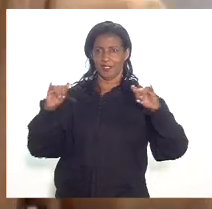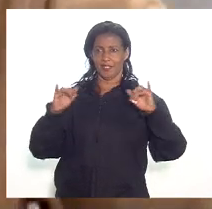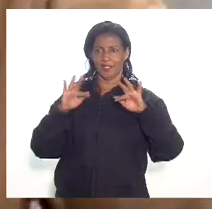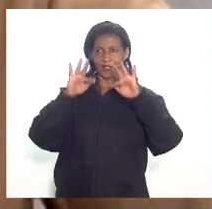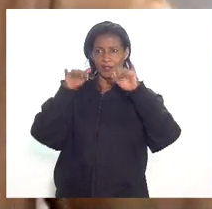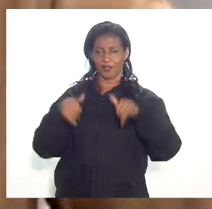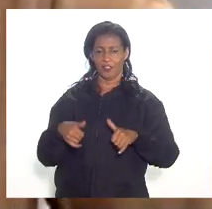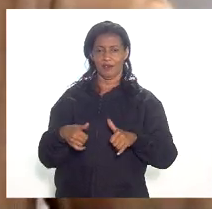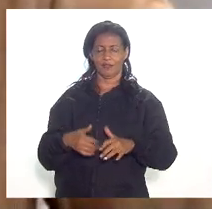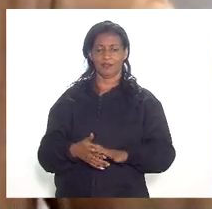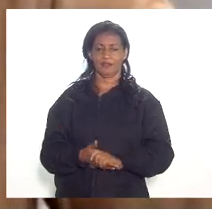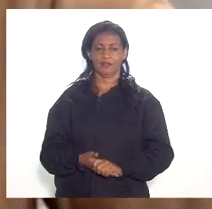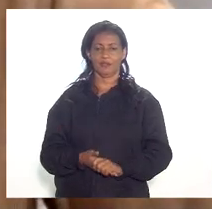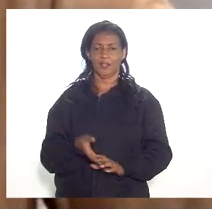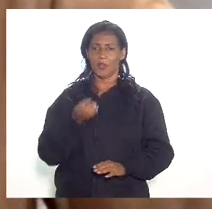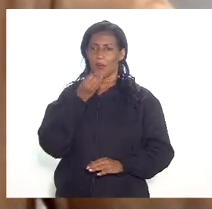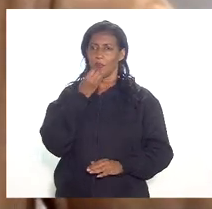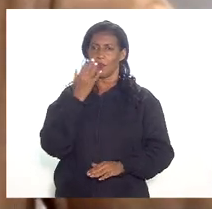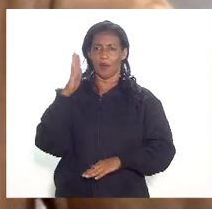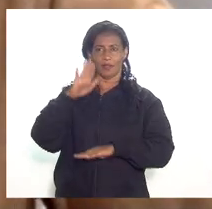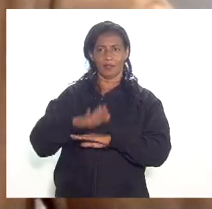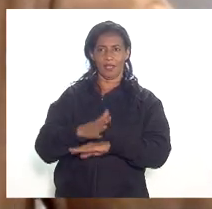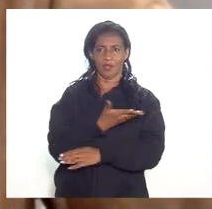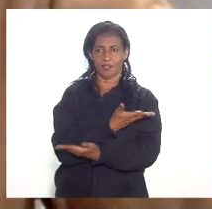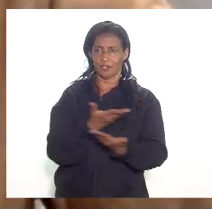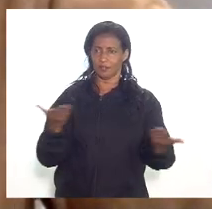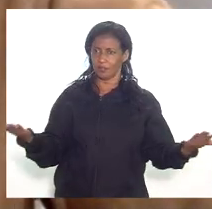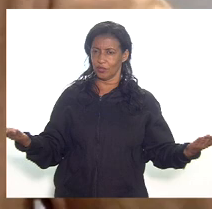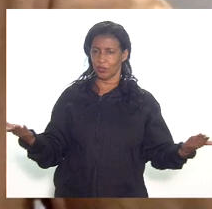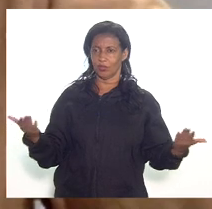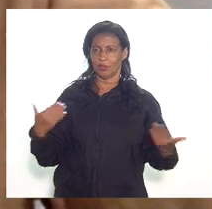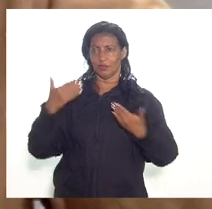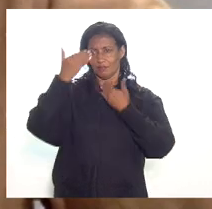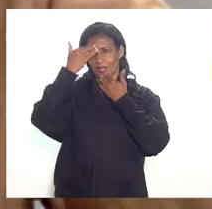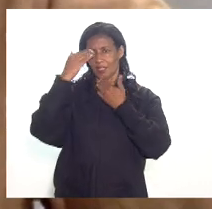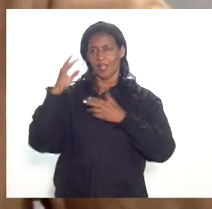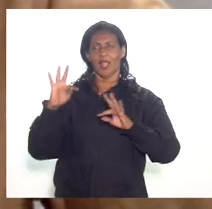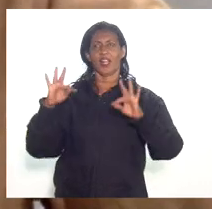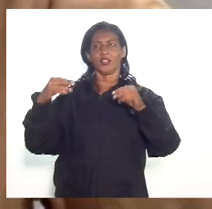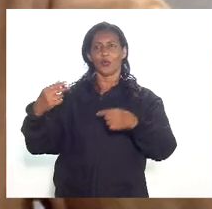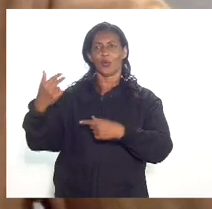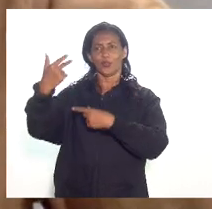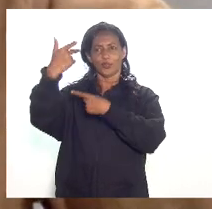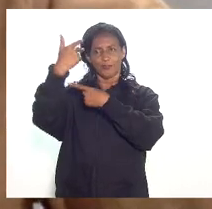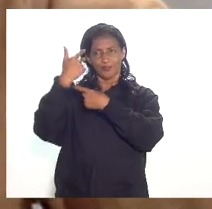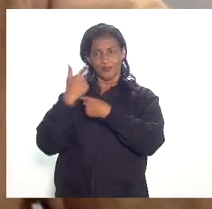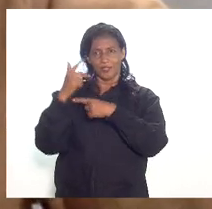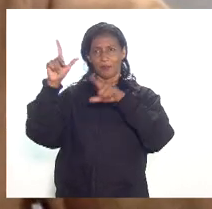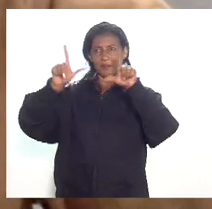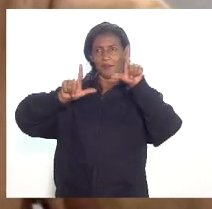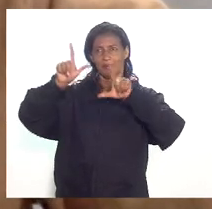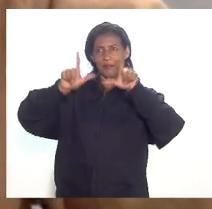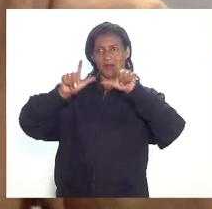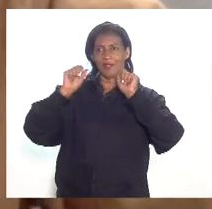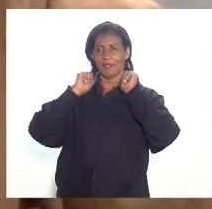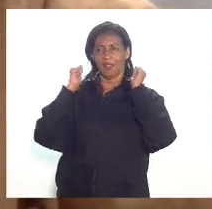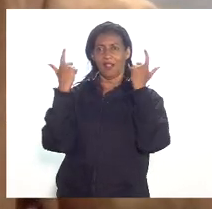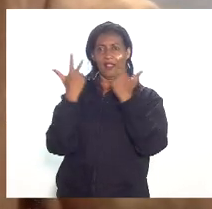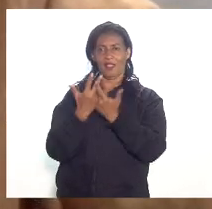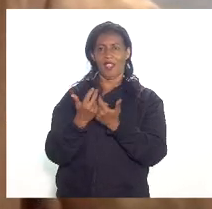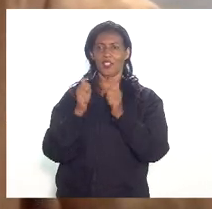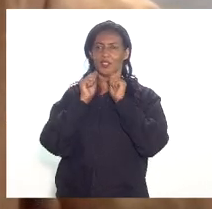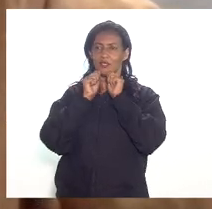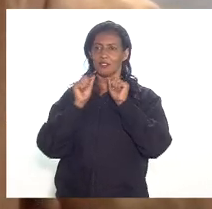expediente final boa tarde a todas e todos agradecendo a todos que nos acompanharam pela TV Alérgios as nossas assessorias